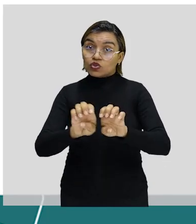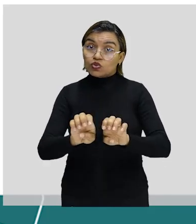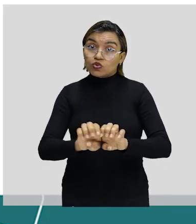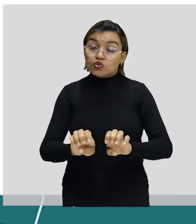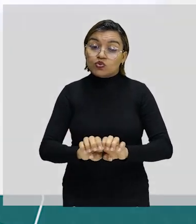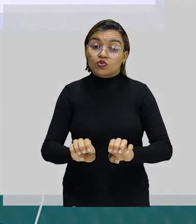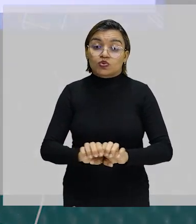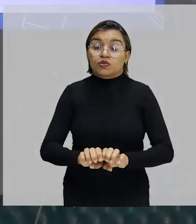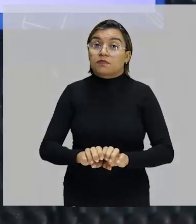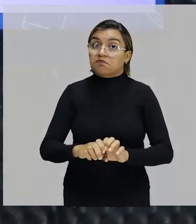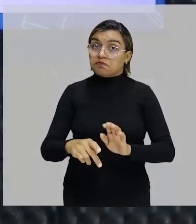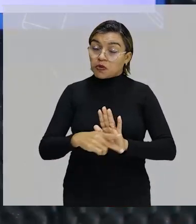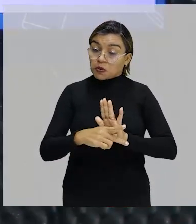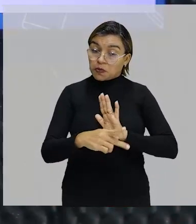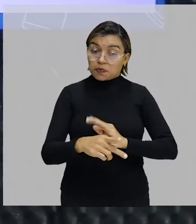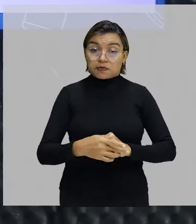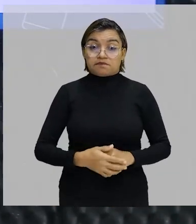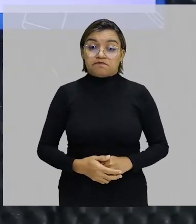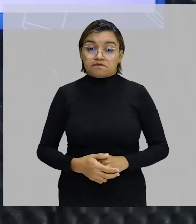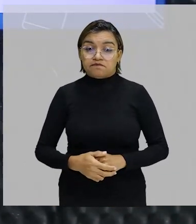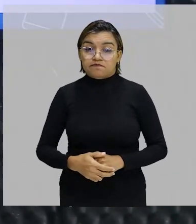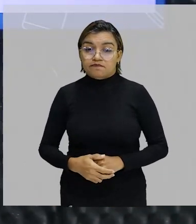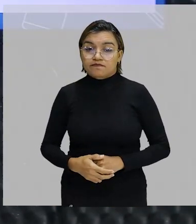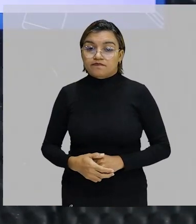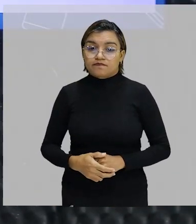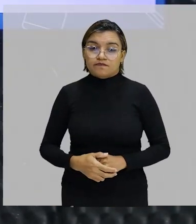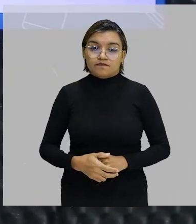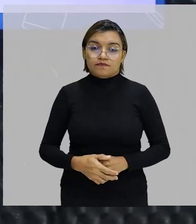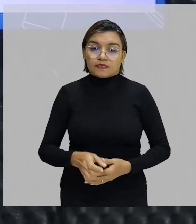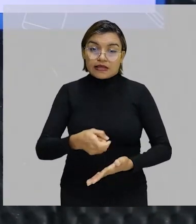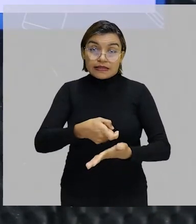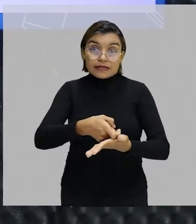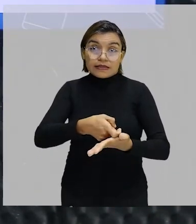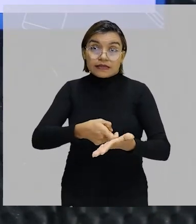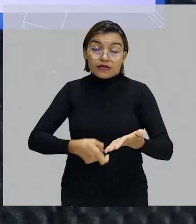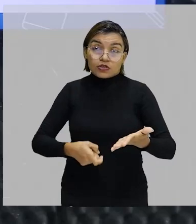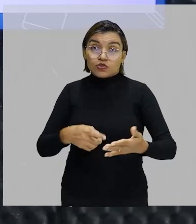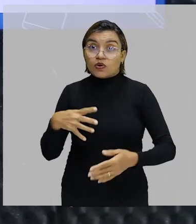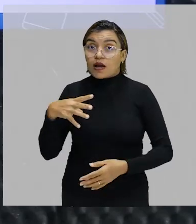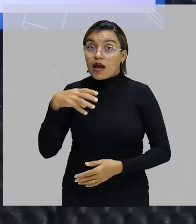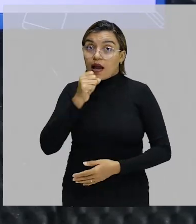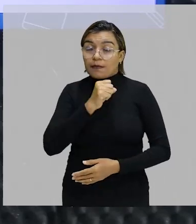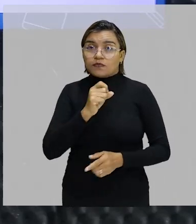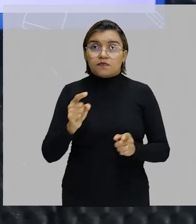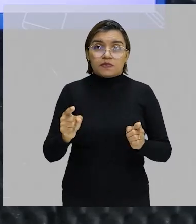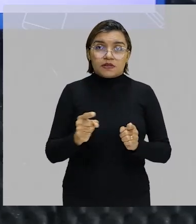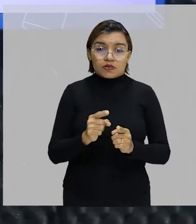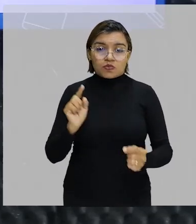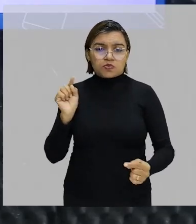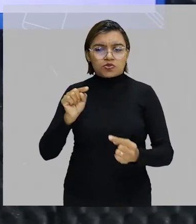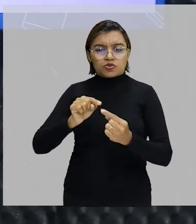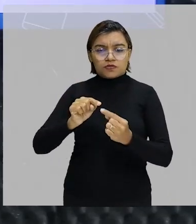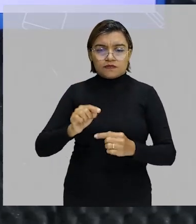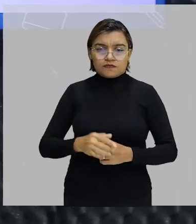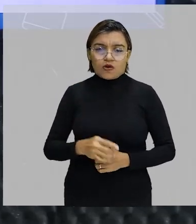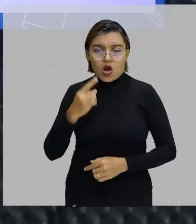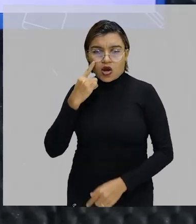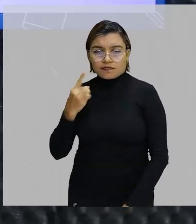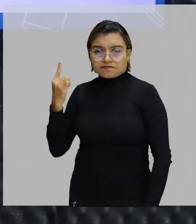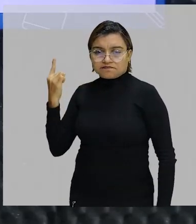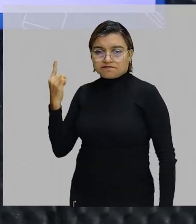que você não pode fugir. Ele é um texto breve e objetivo. Tá? Vou voltar aqui para você ver.